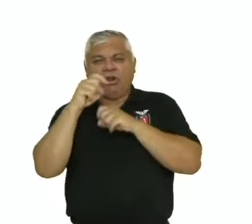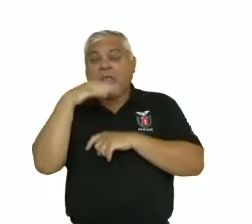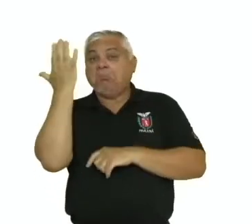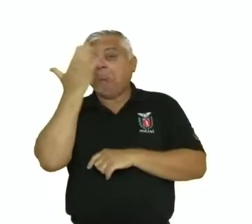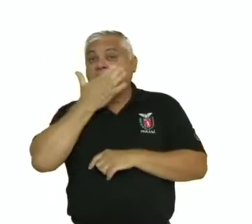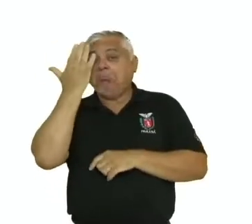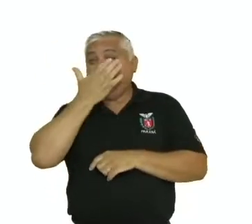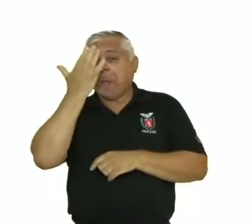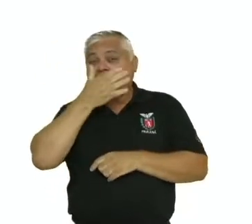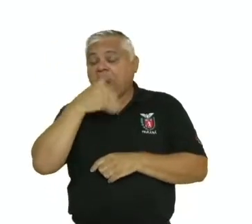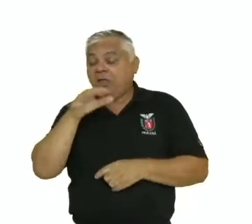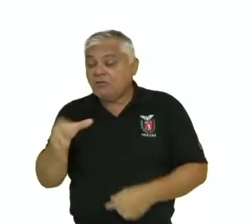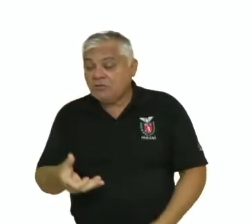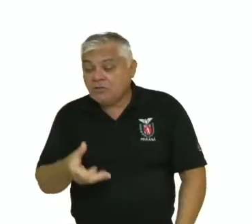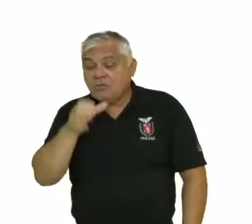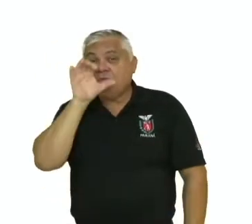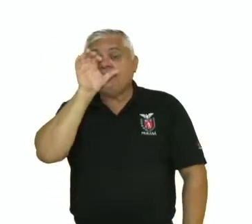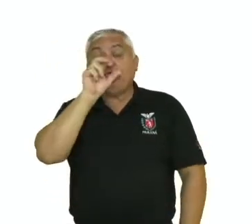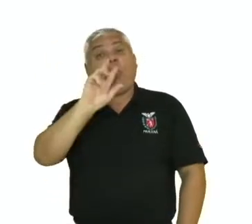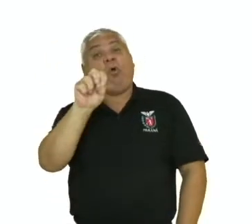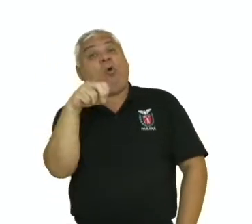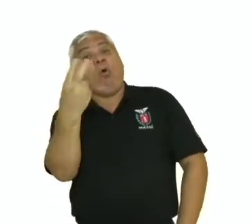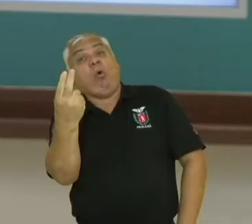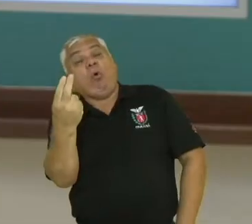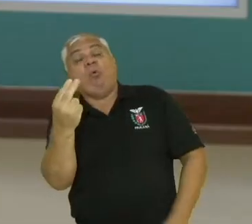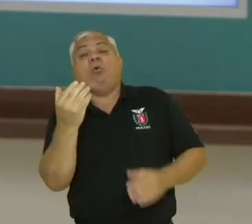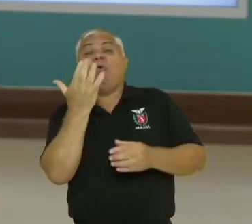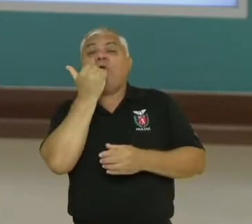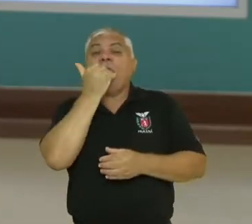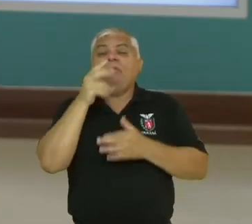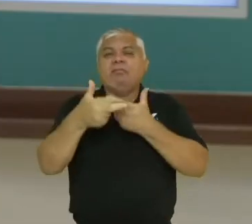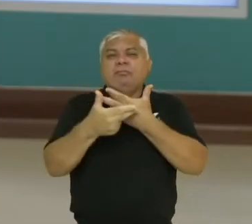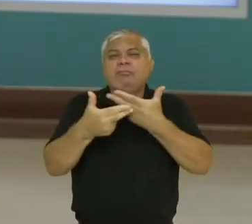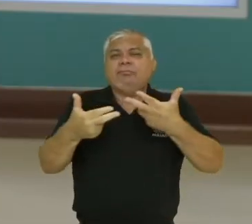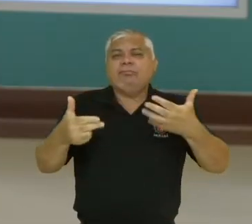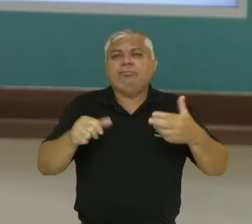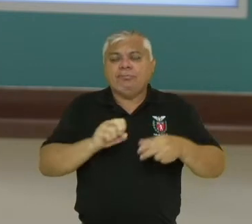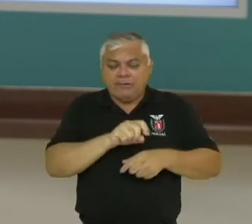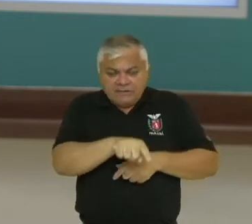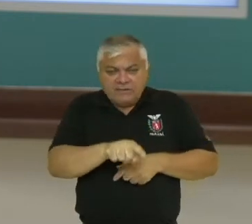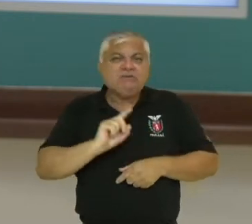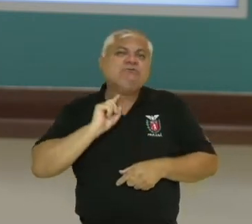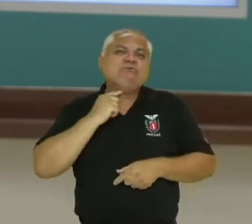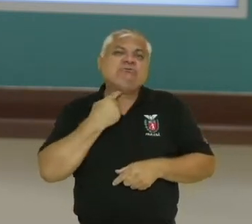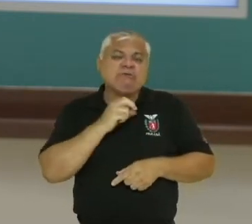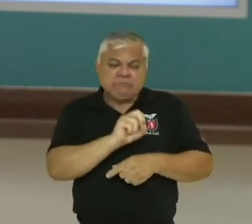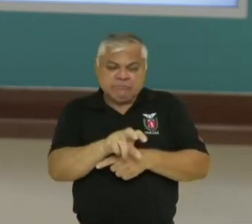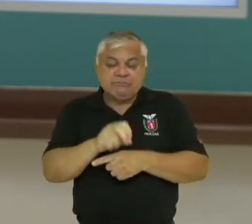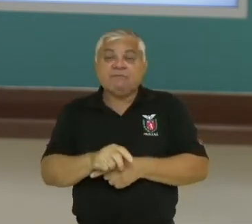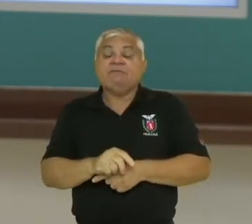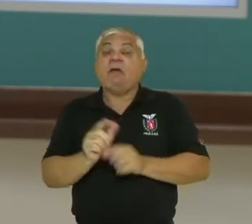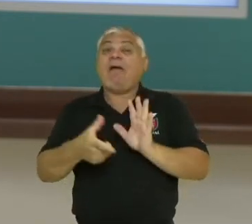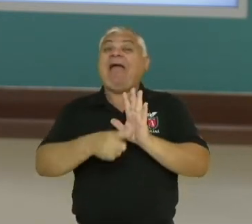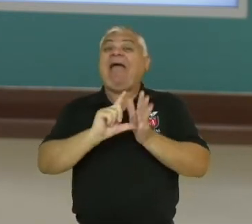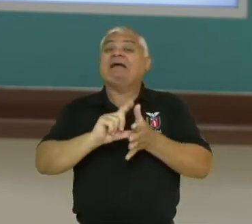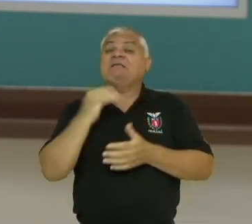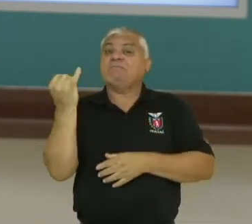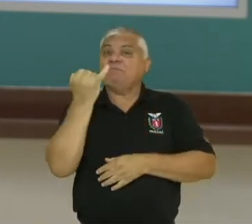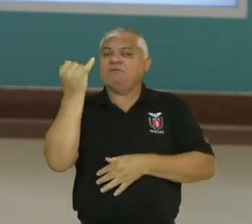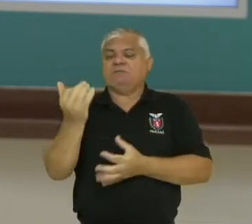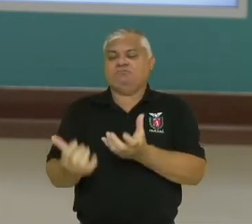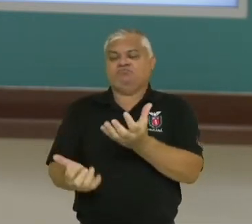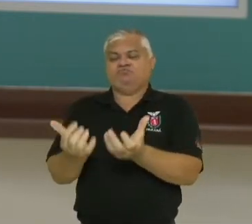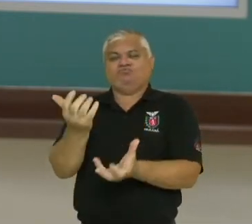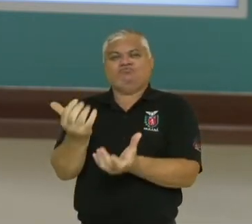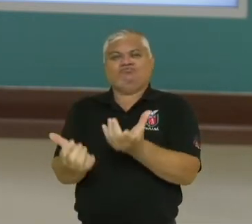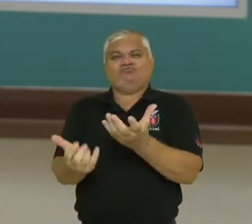presentes na água ou em alimentos contaminados. Por isso é importante ferver a água. Quando eu fervo